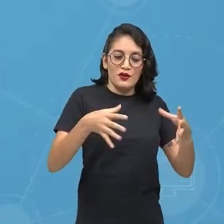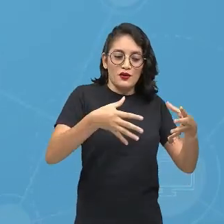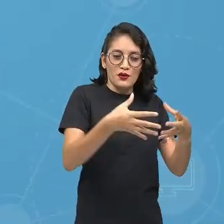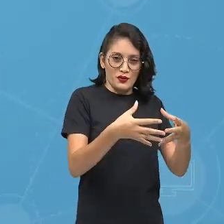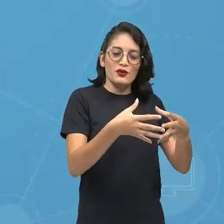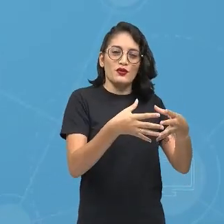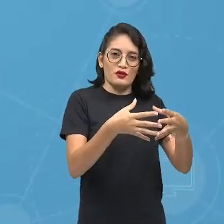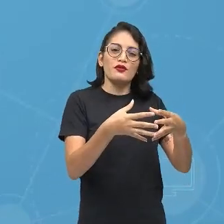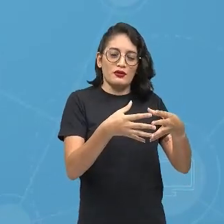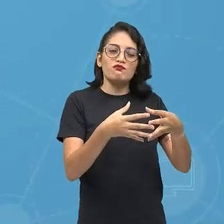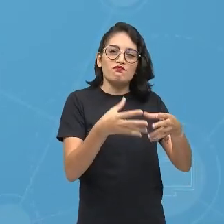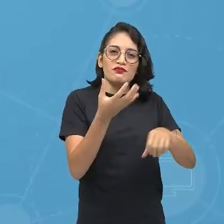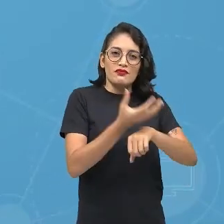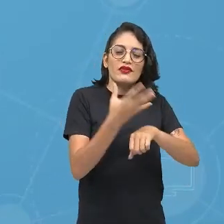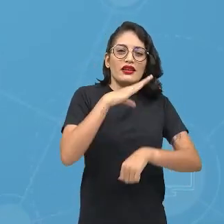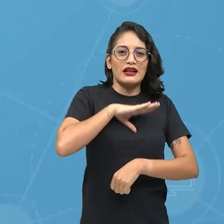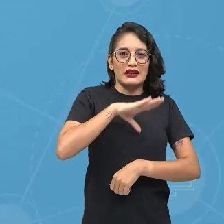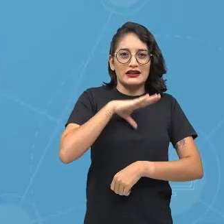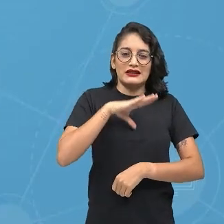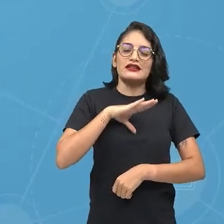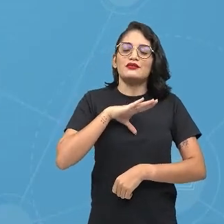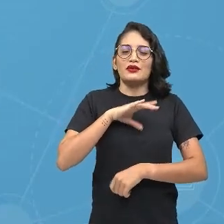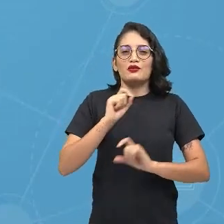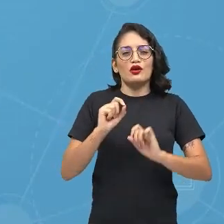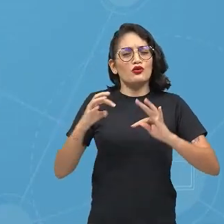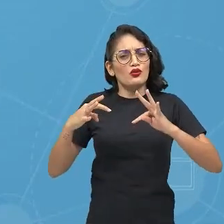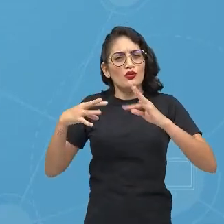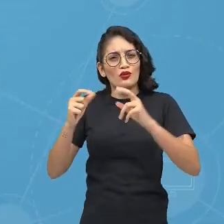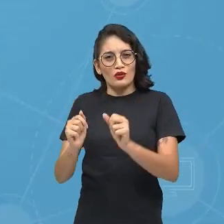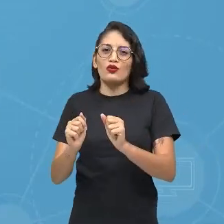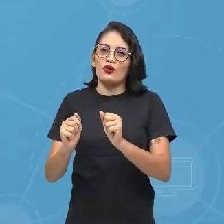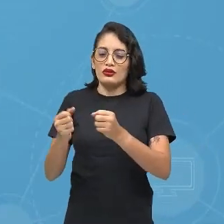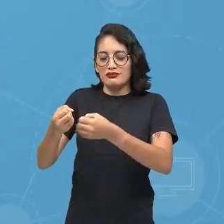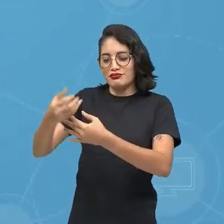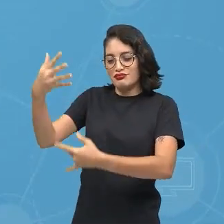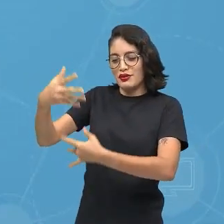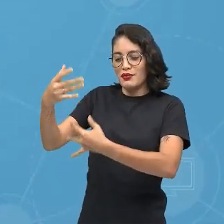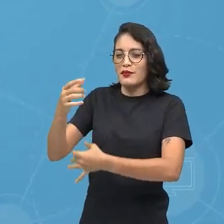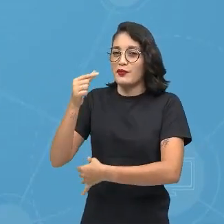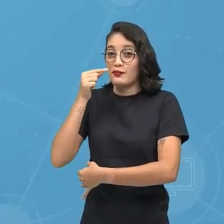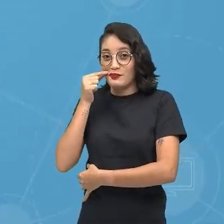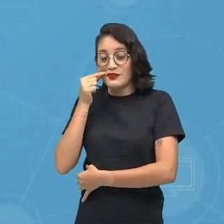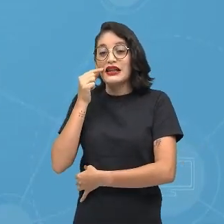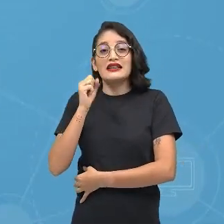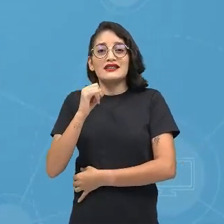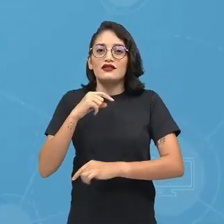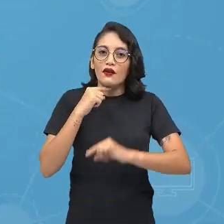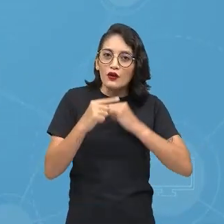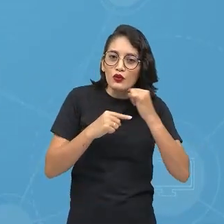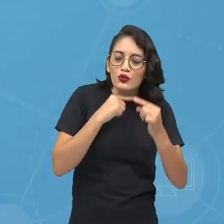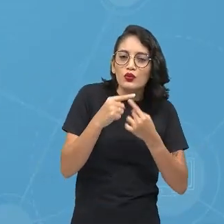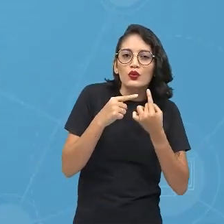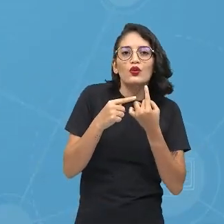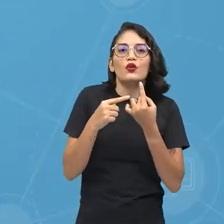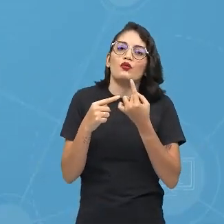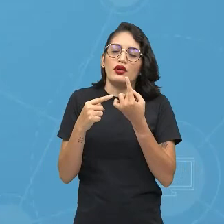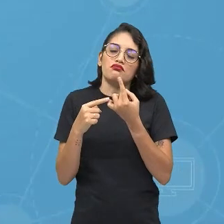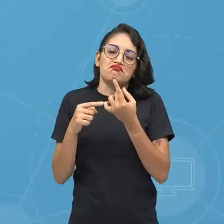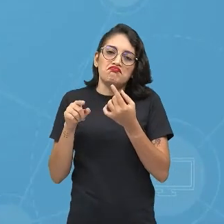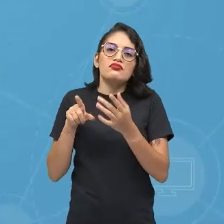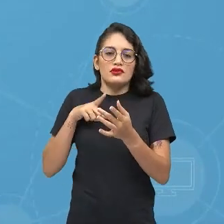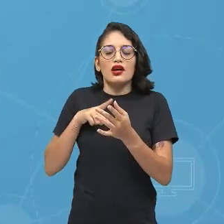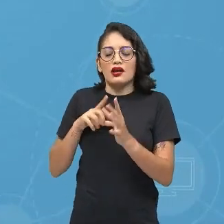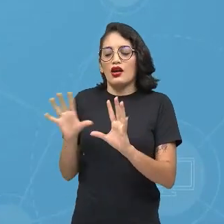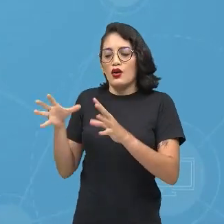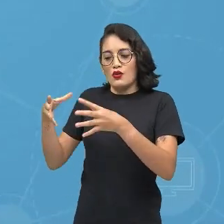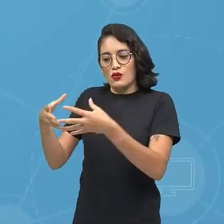língua portuguesa Aula em Casa Amazonas, toda ela presente aí no chat. Se tiver alguma dúvida, alguma observação, você tem a nossa